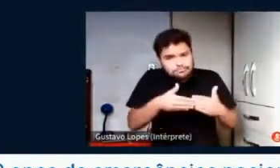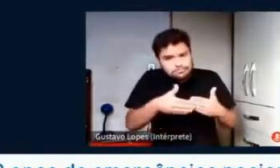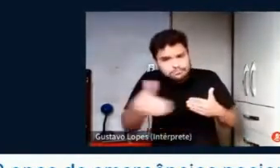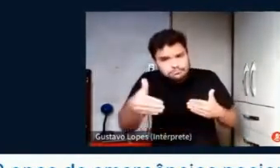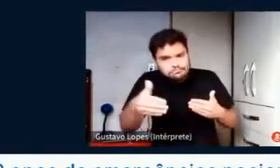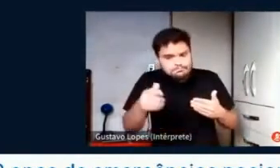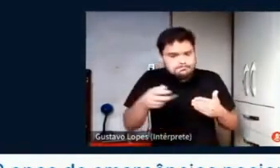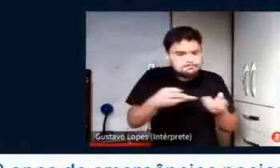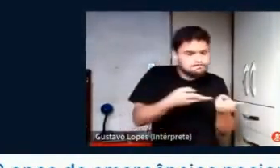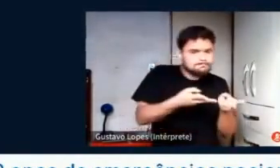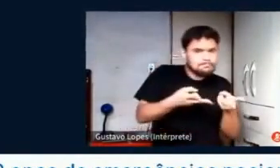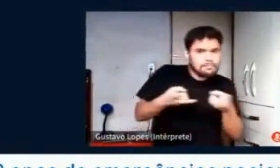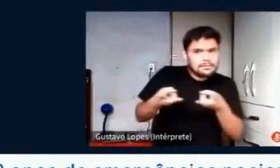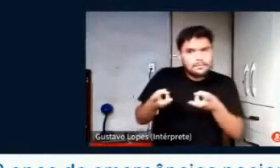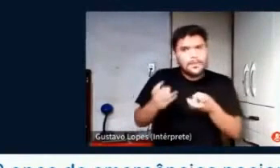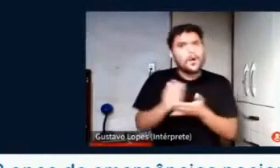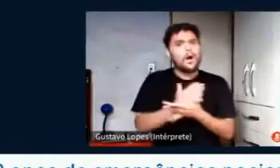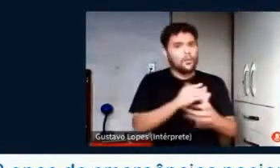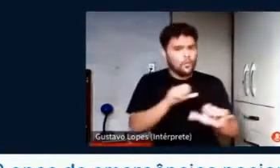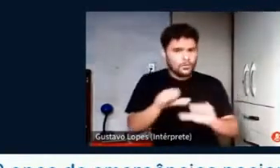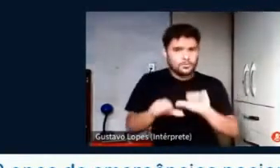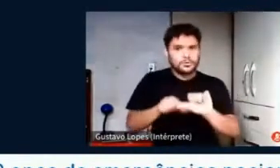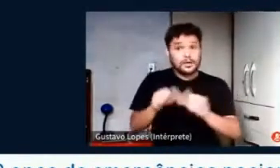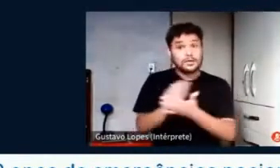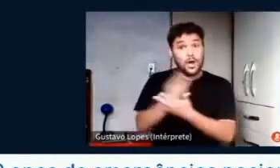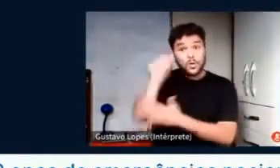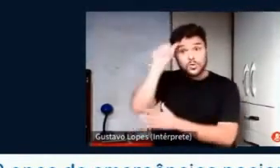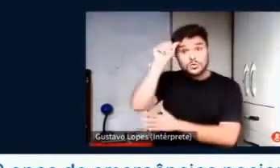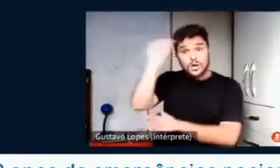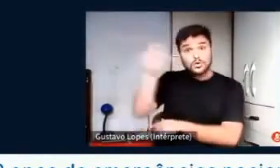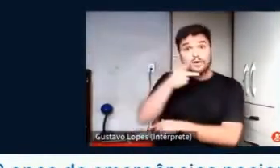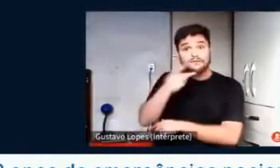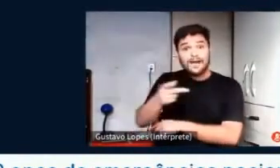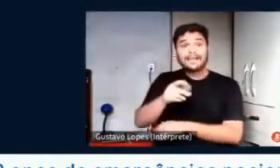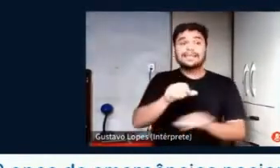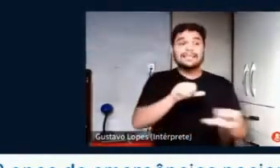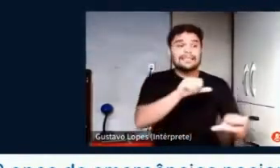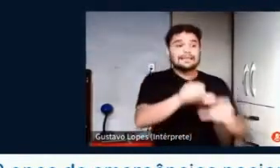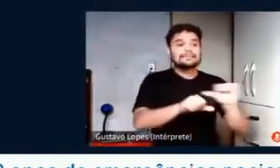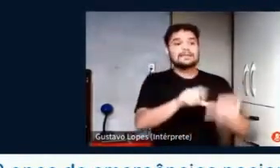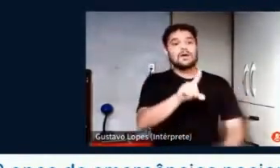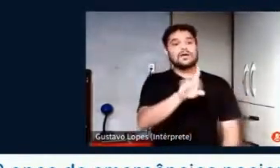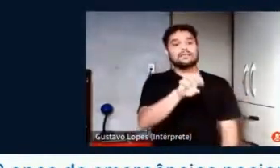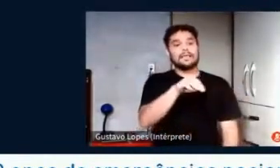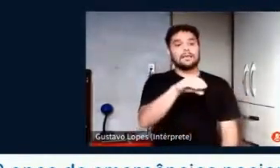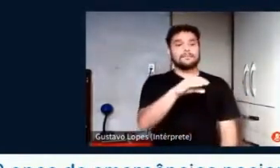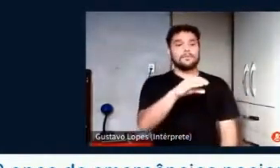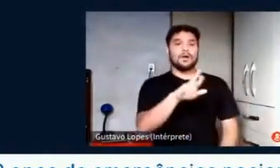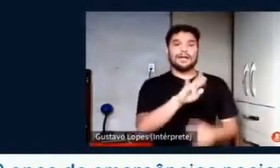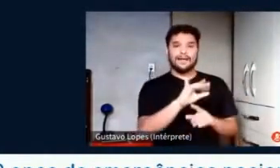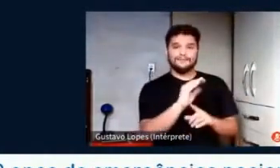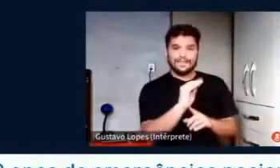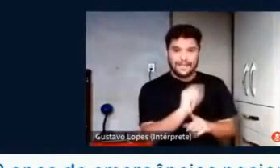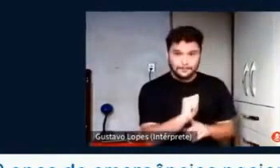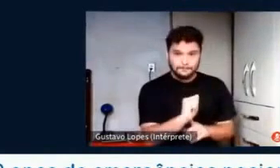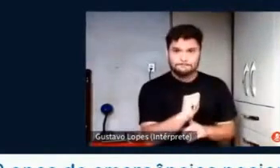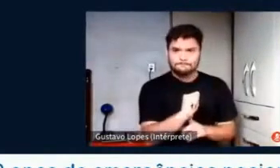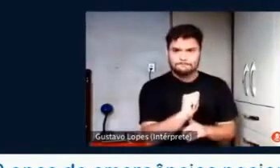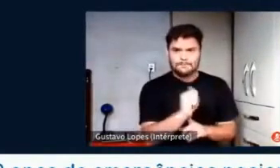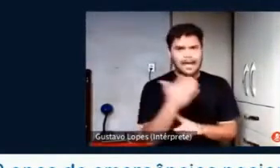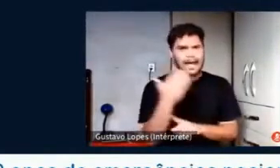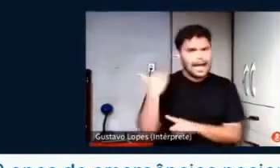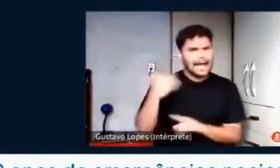observando mudanças que muitos autores chamam de transição demográfica. Durante muito tempo, a gente viu uma inversão,